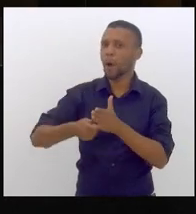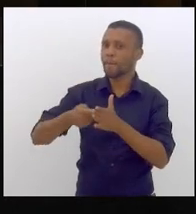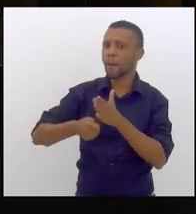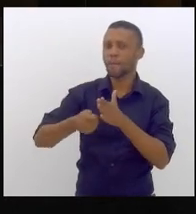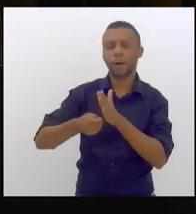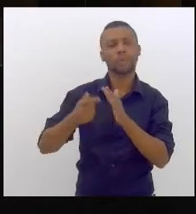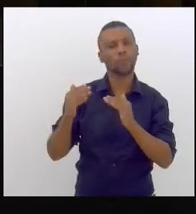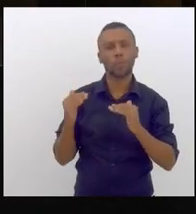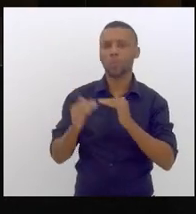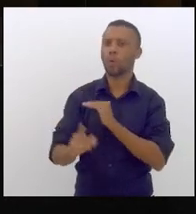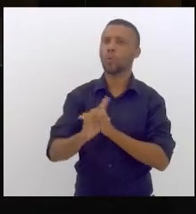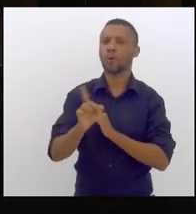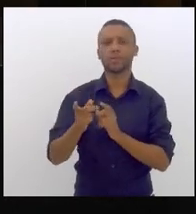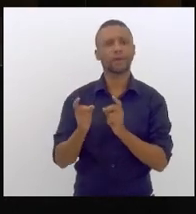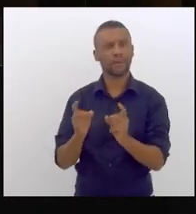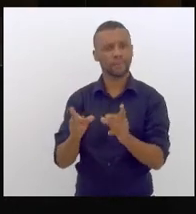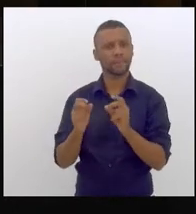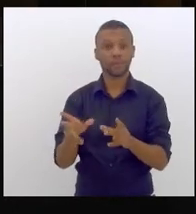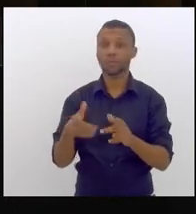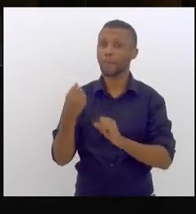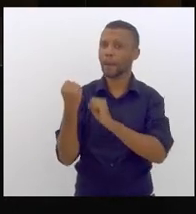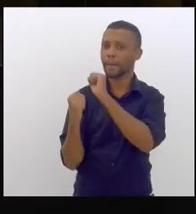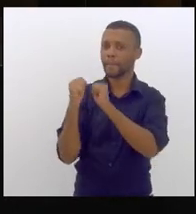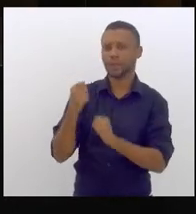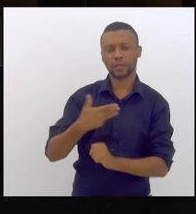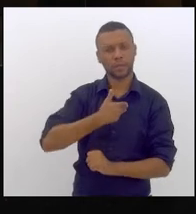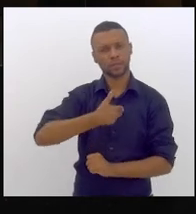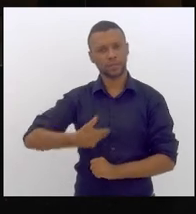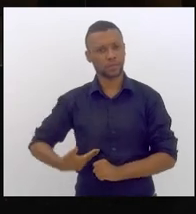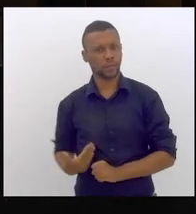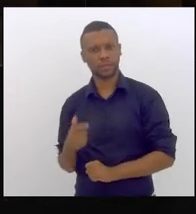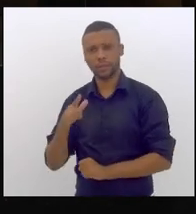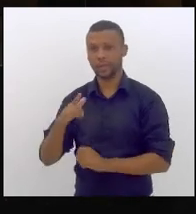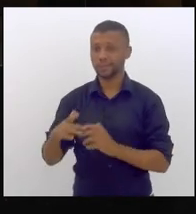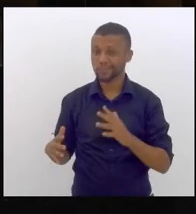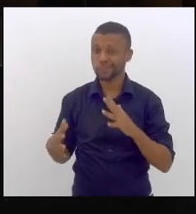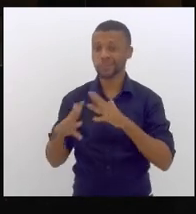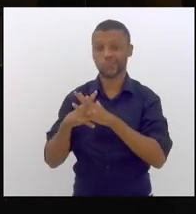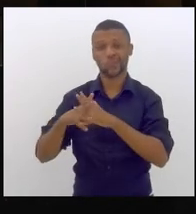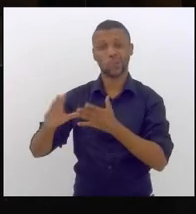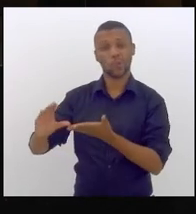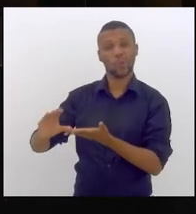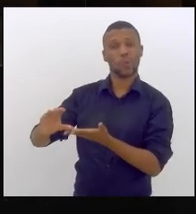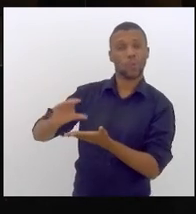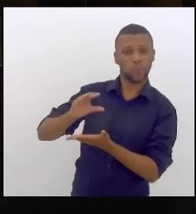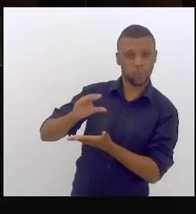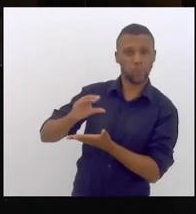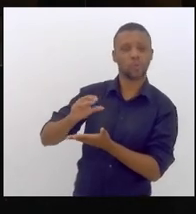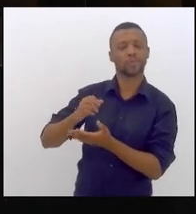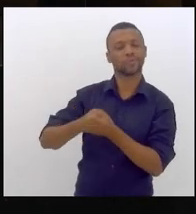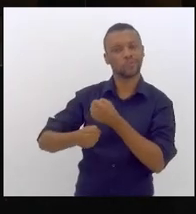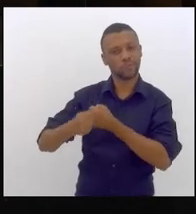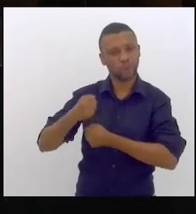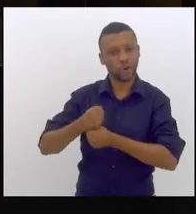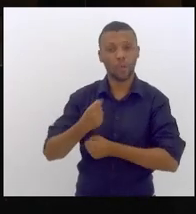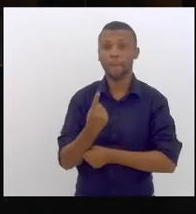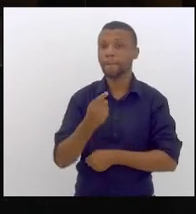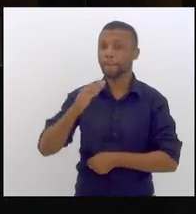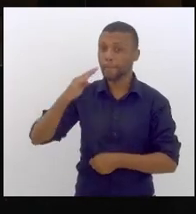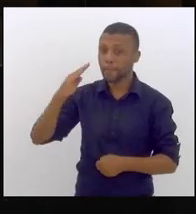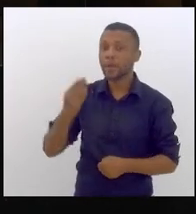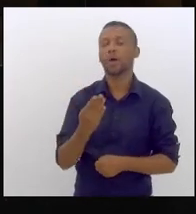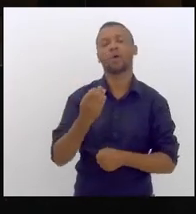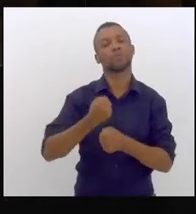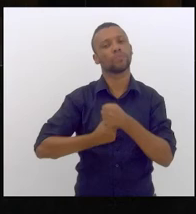contra a privatização de uma estatal que era superavitária. A gente tinha um superávit de pelo menos 1 bilhão ao